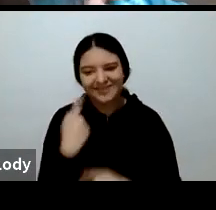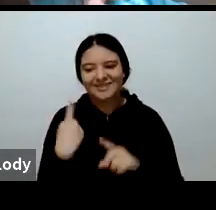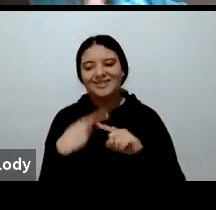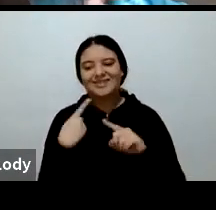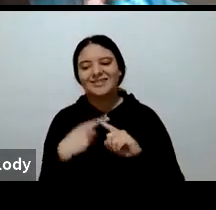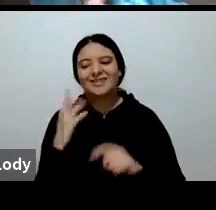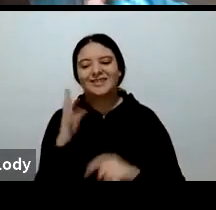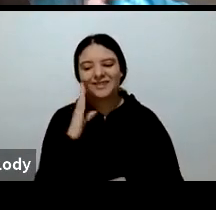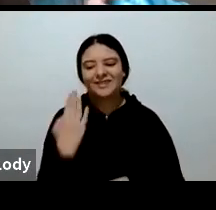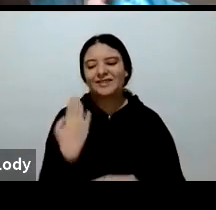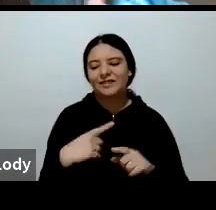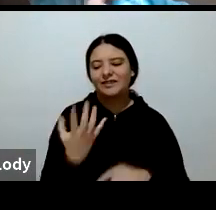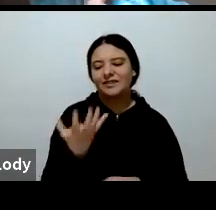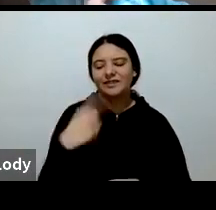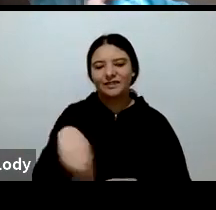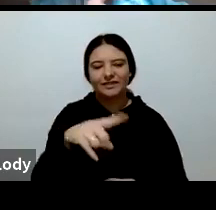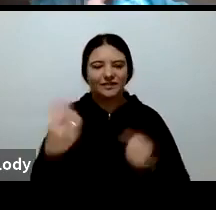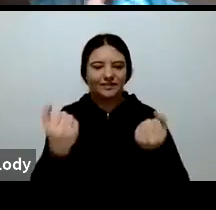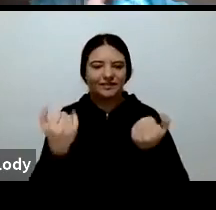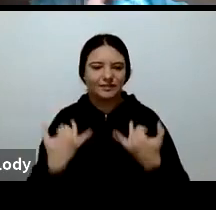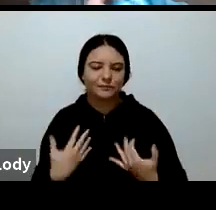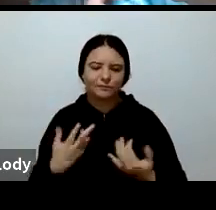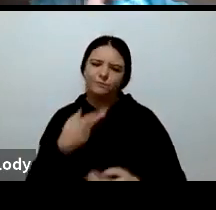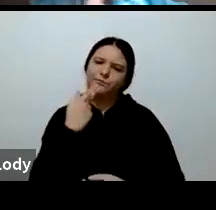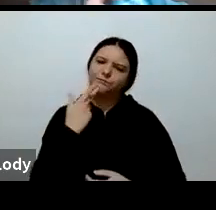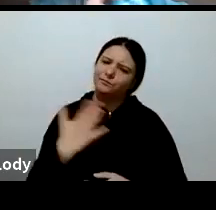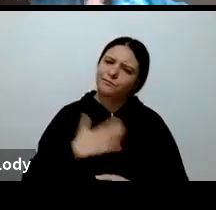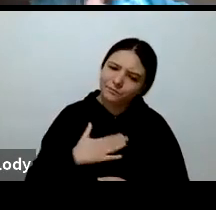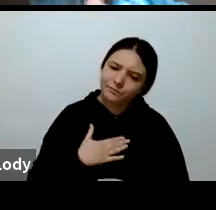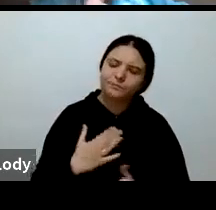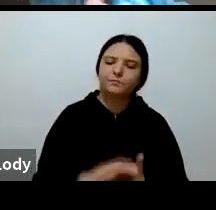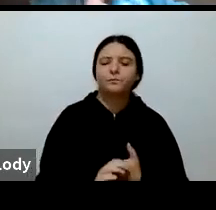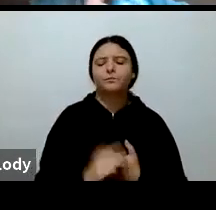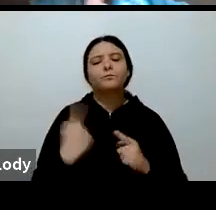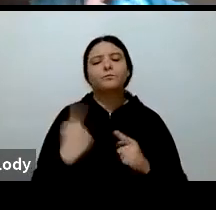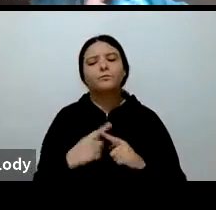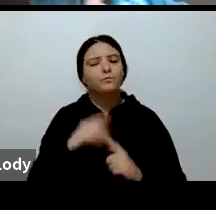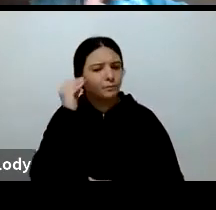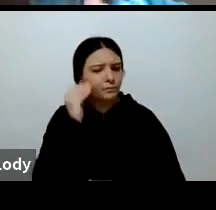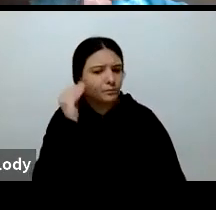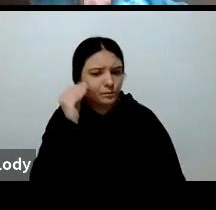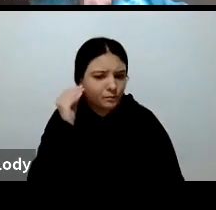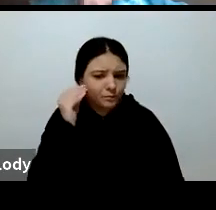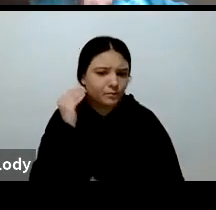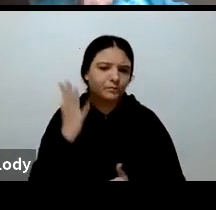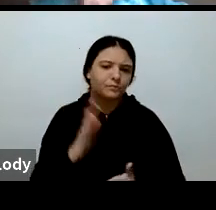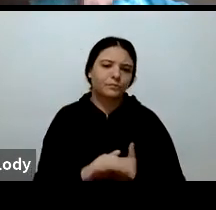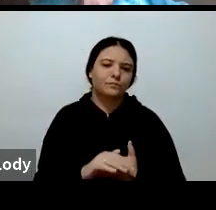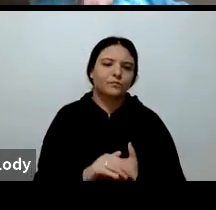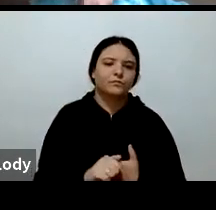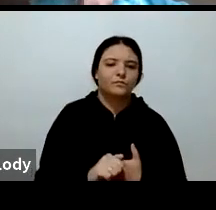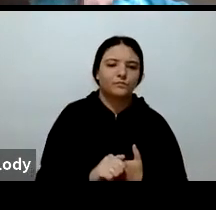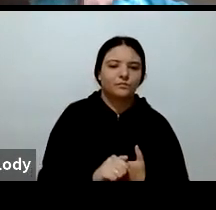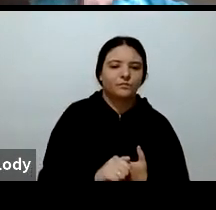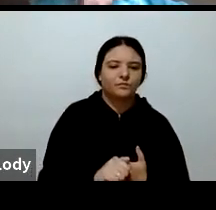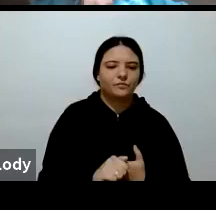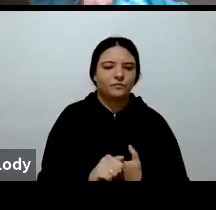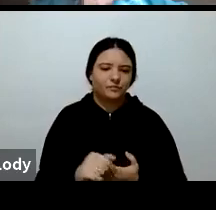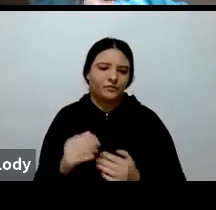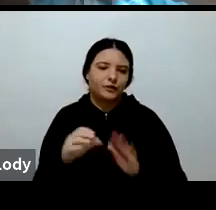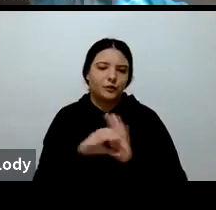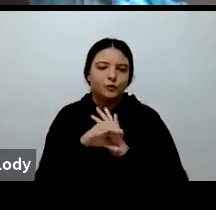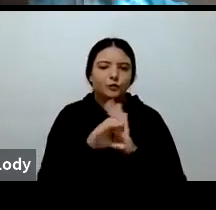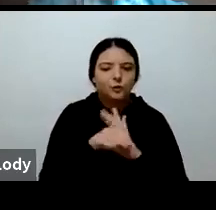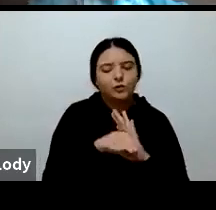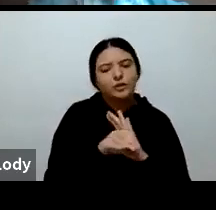isso que eu queria que você falasse, como é que você vê essa experiência dessas